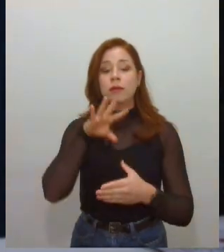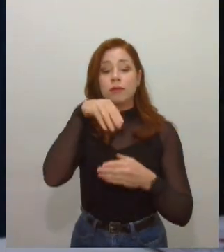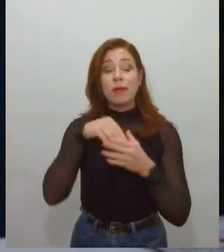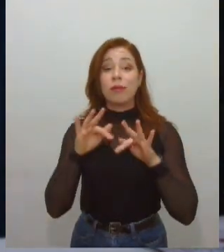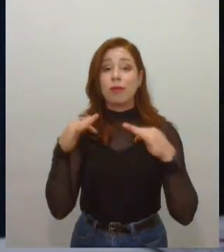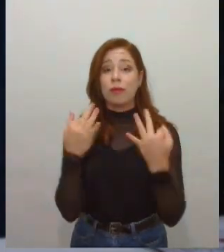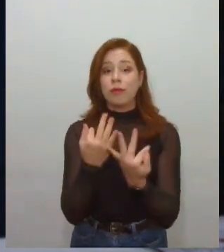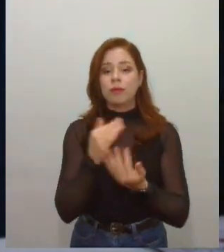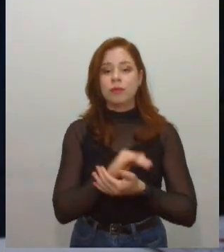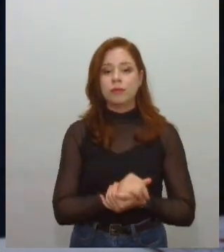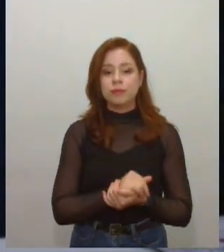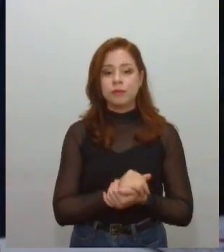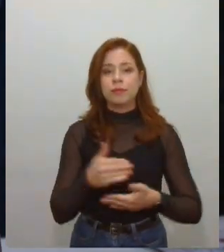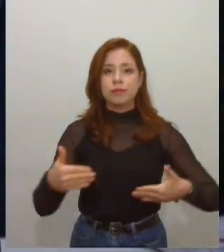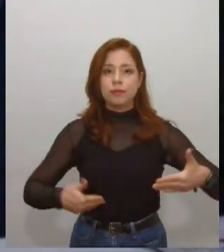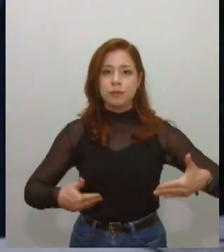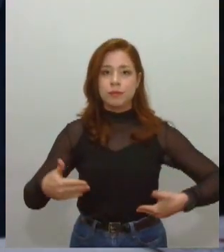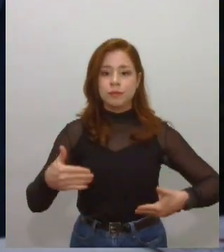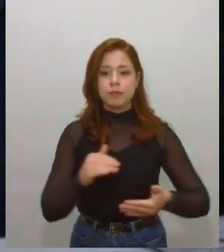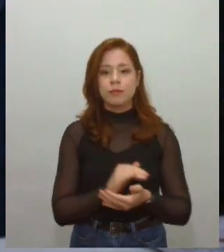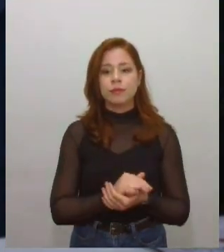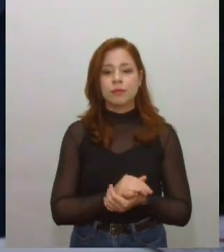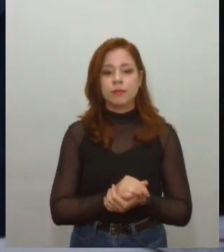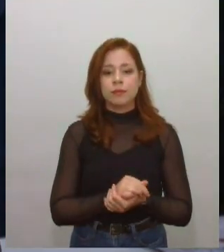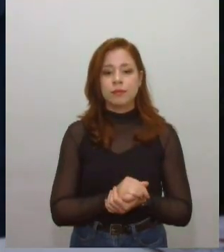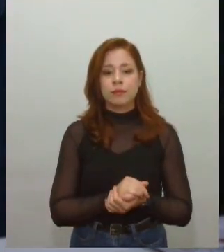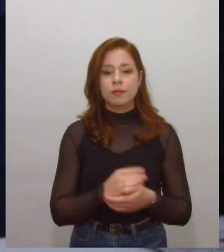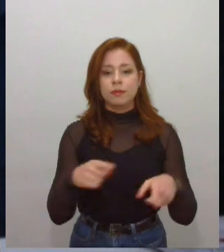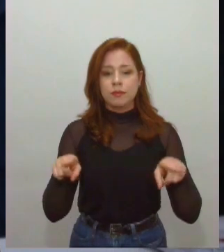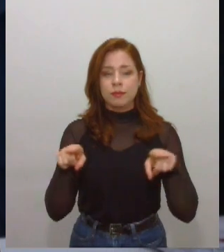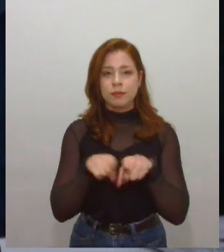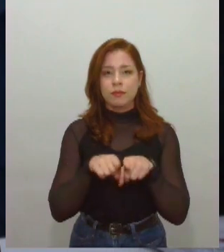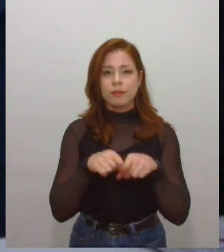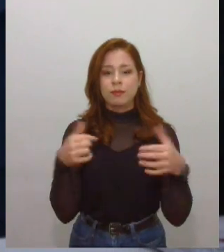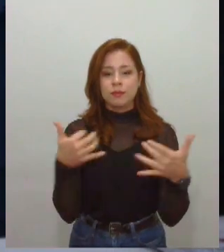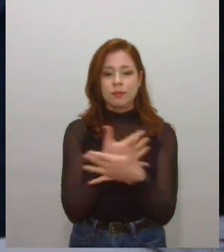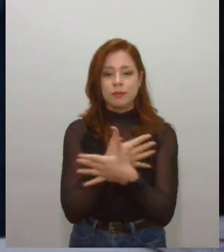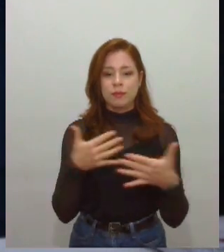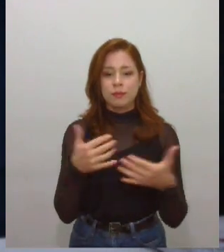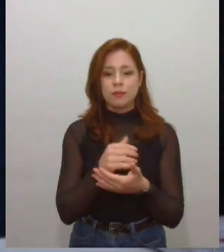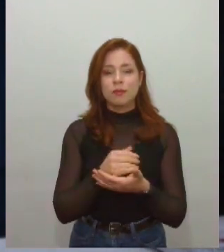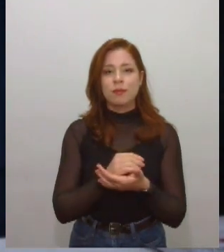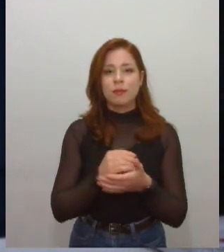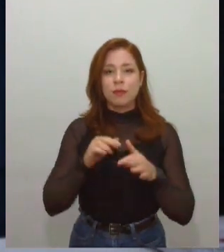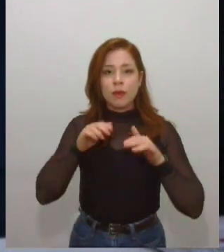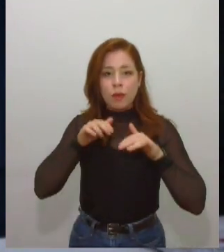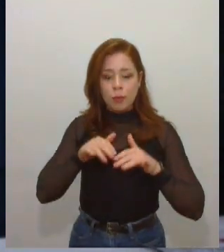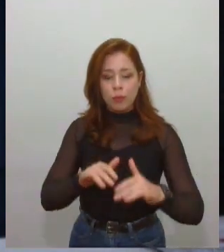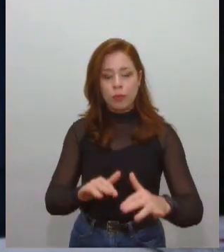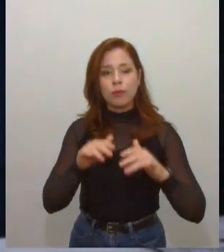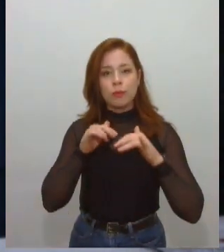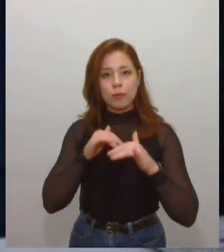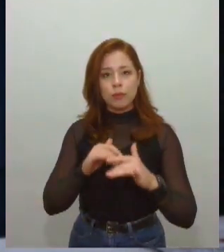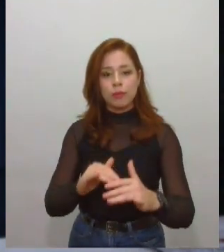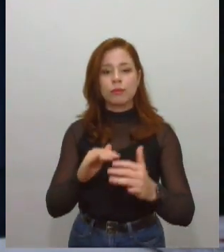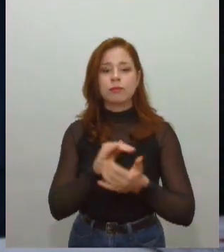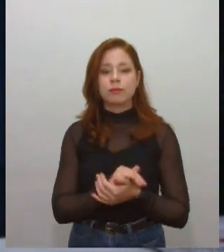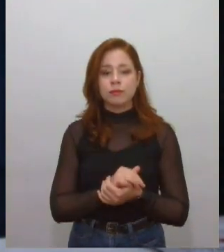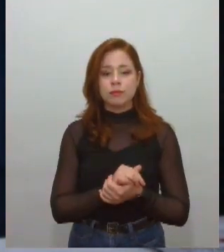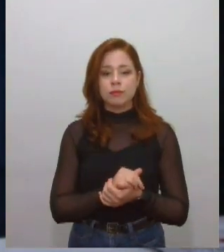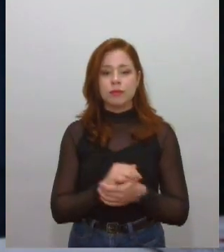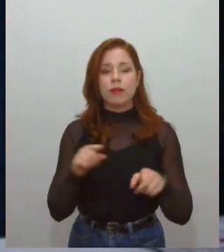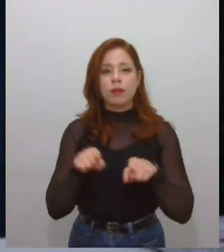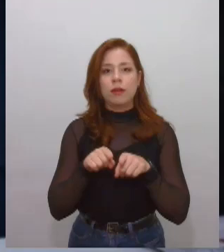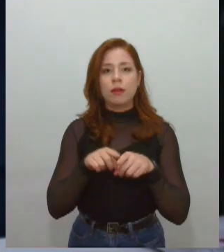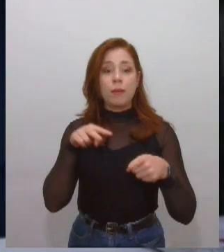domésticas. Temos também nas cidades, né, na área de costura, né, até em bares, né, pizzarias, cantinas.